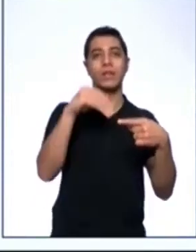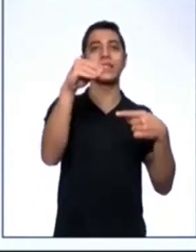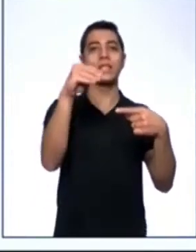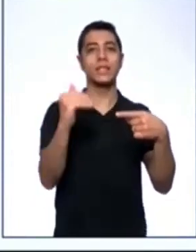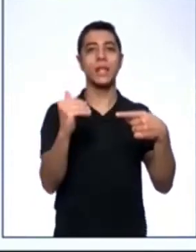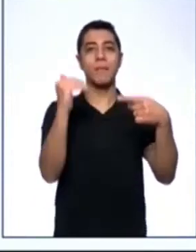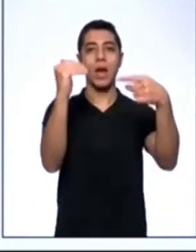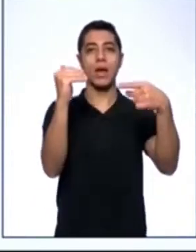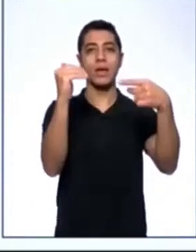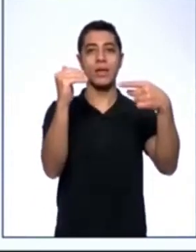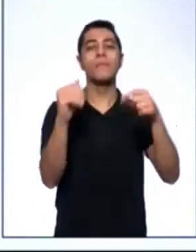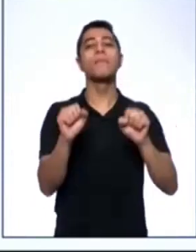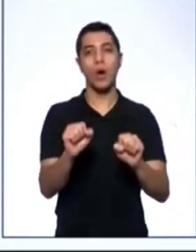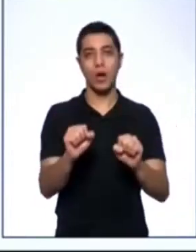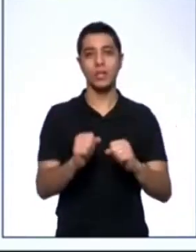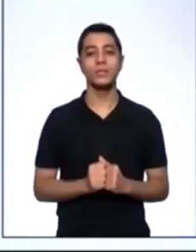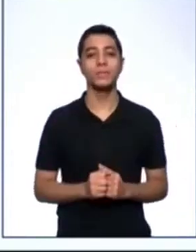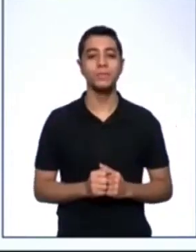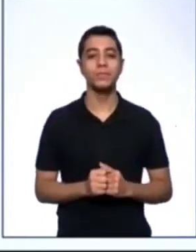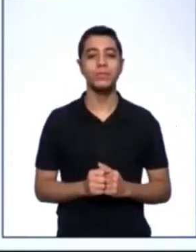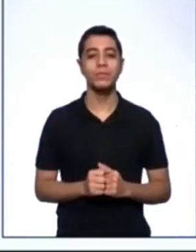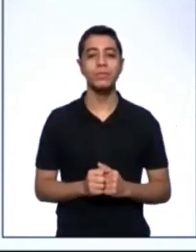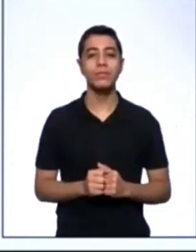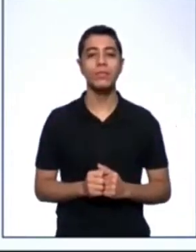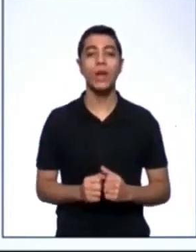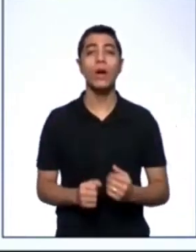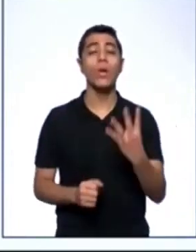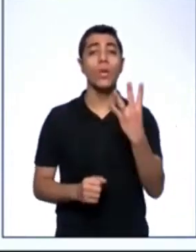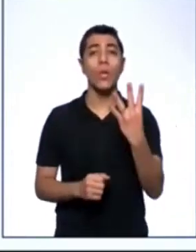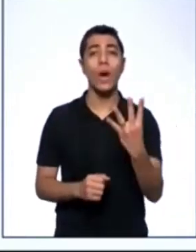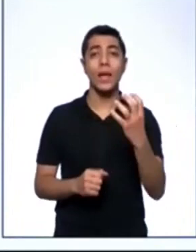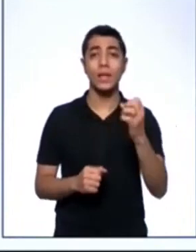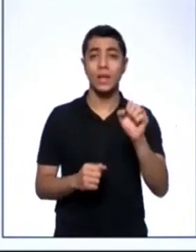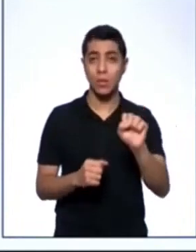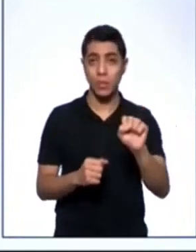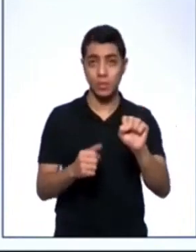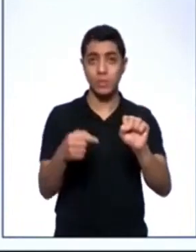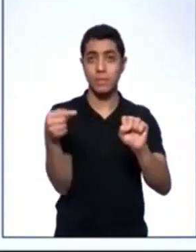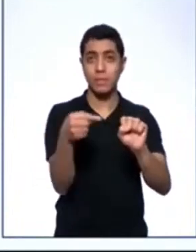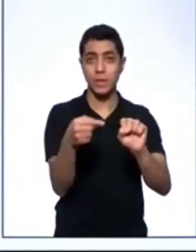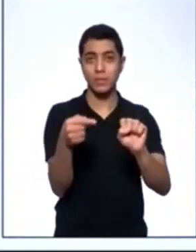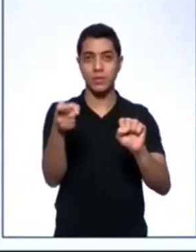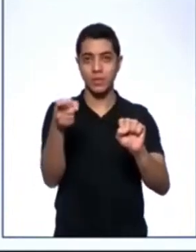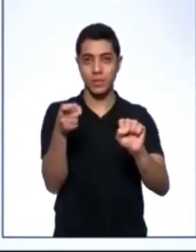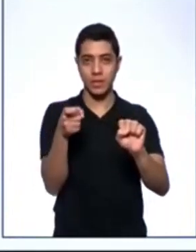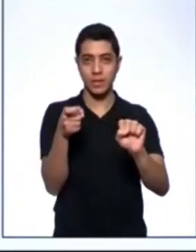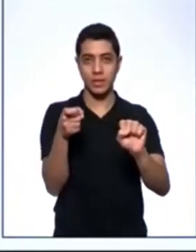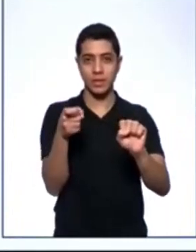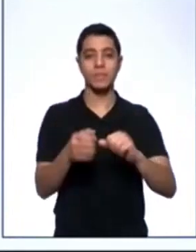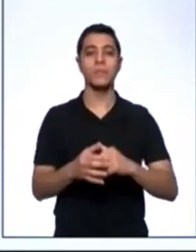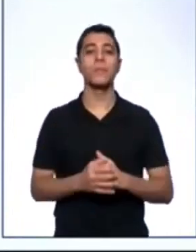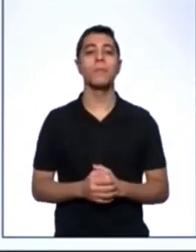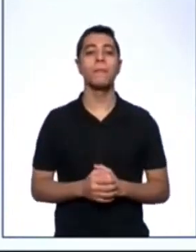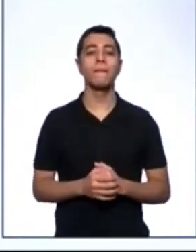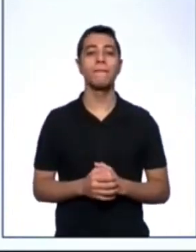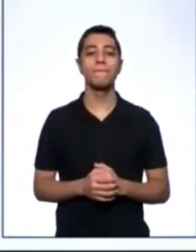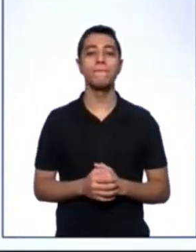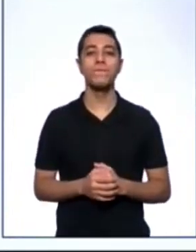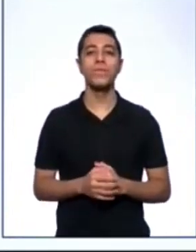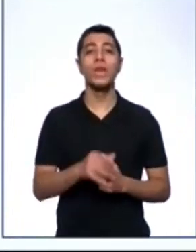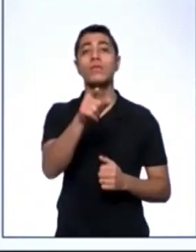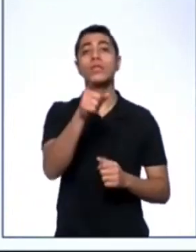horas menos um que multiplica 48 - x distribui o menos vai dar